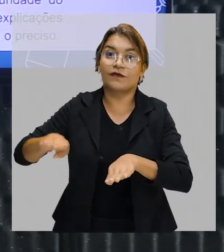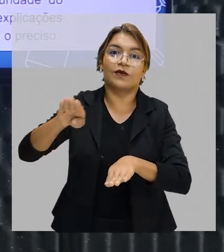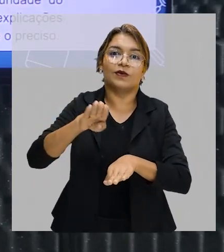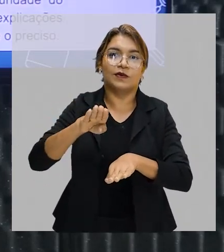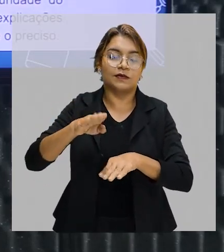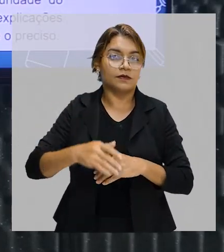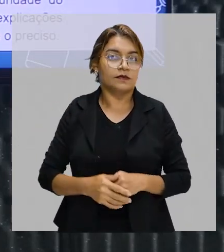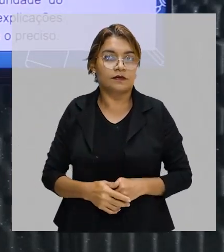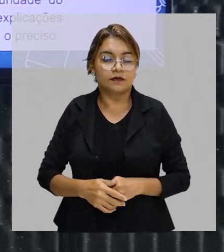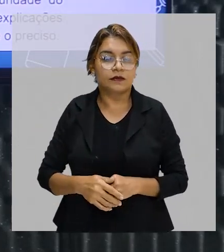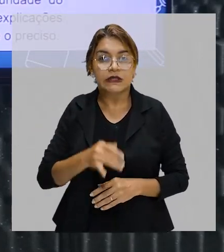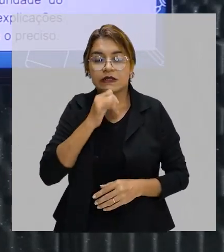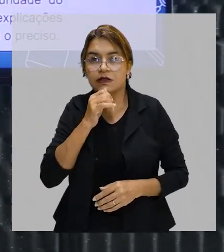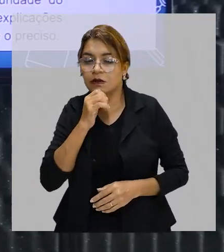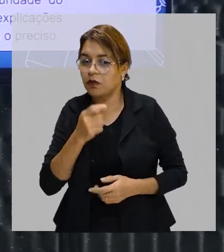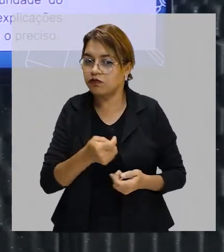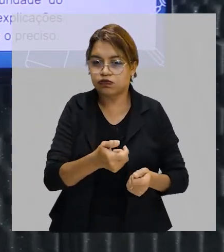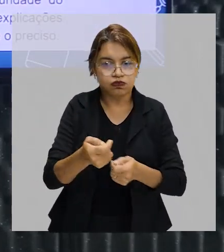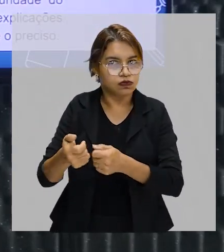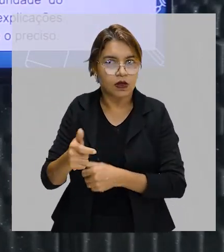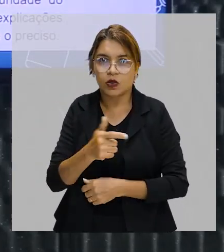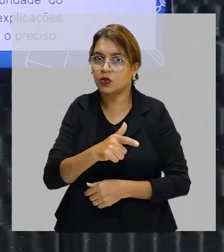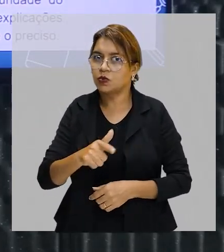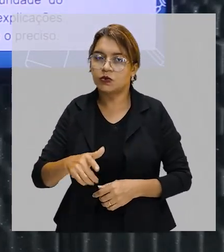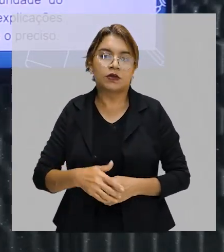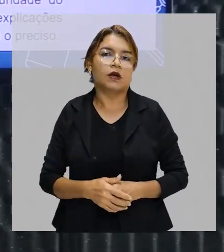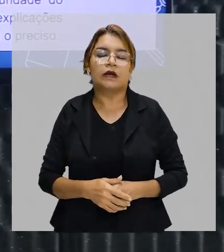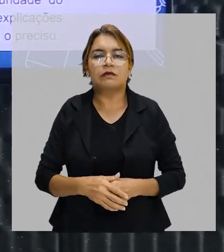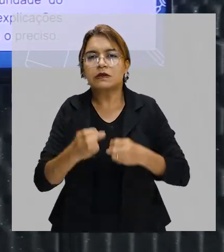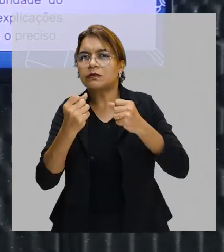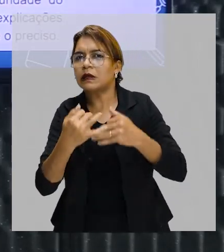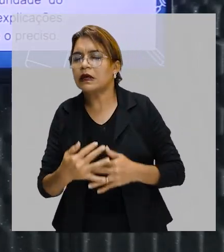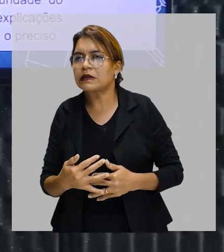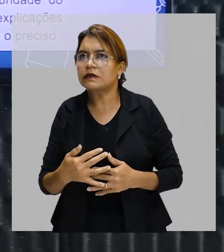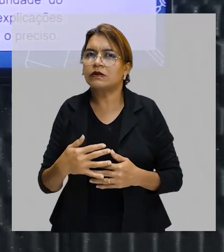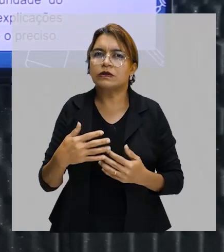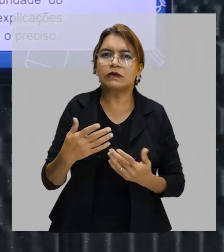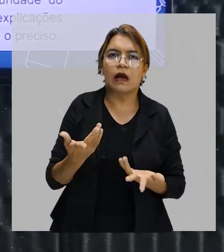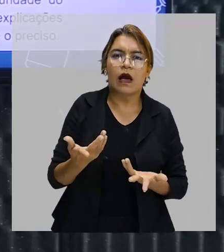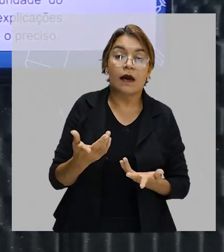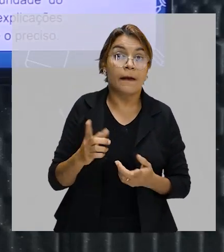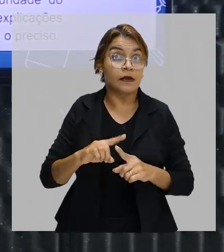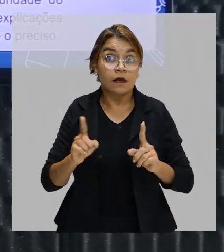mais enganado, segundo Comte, por explicações vagas, uma